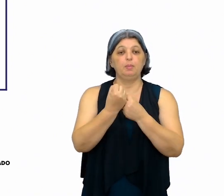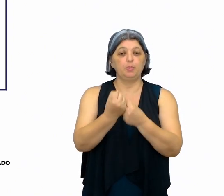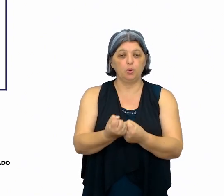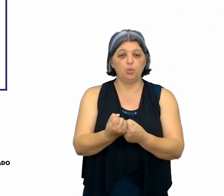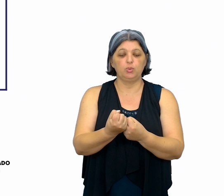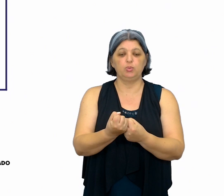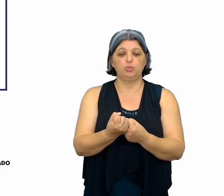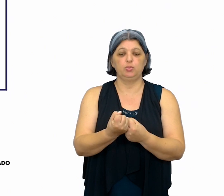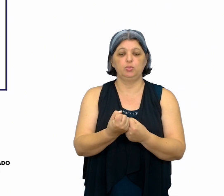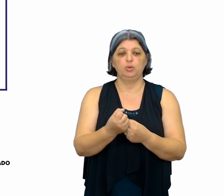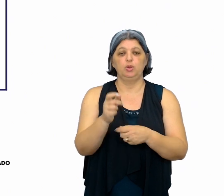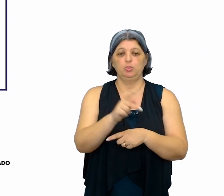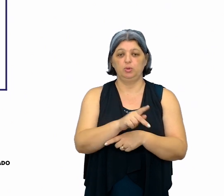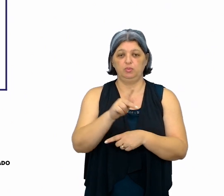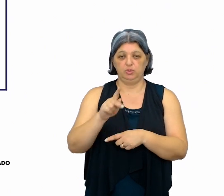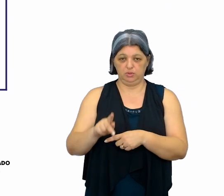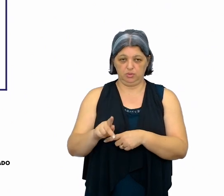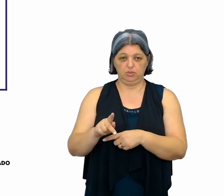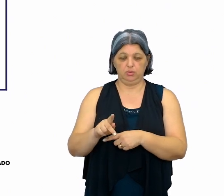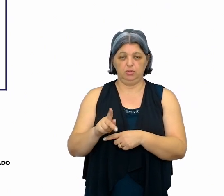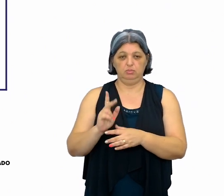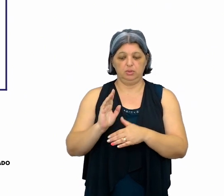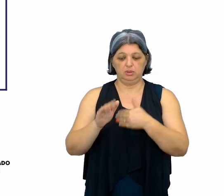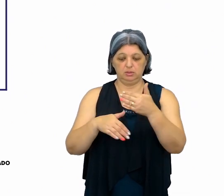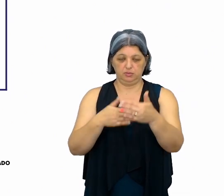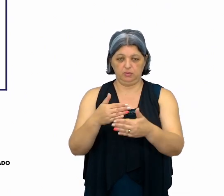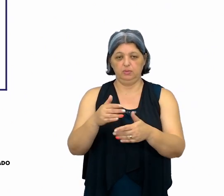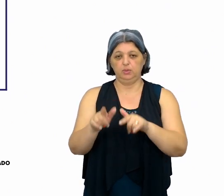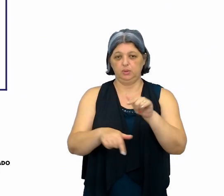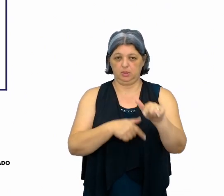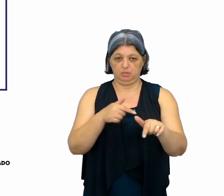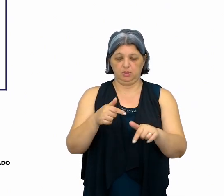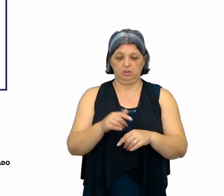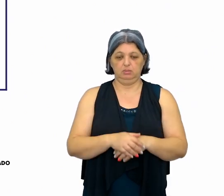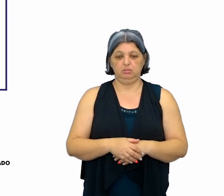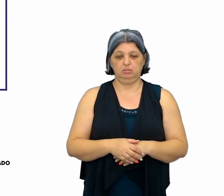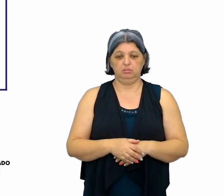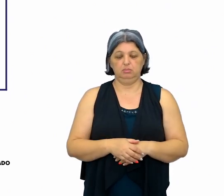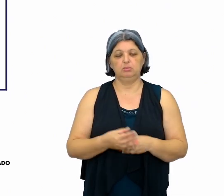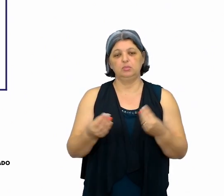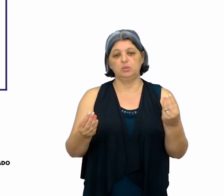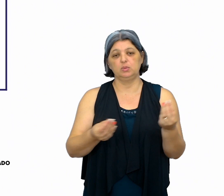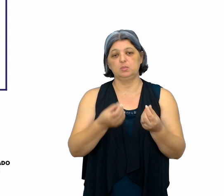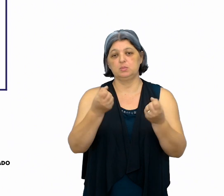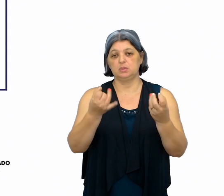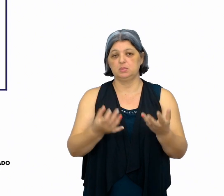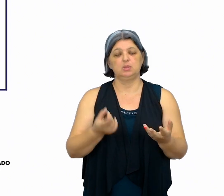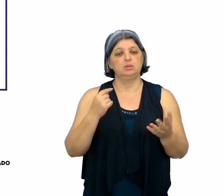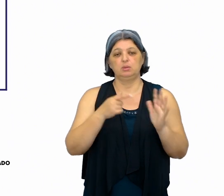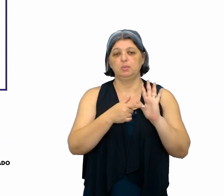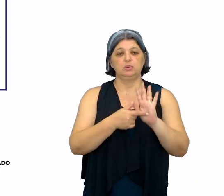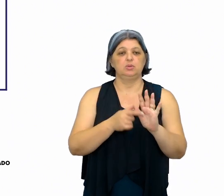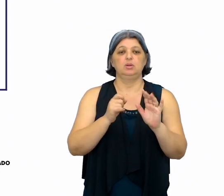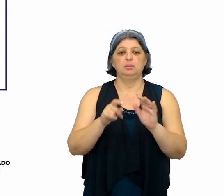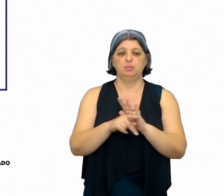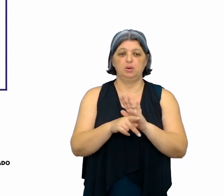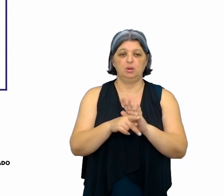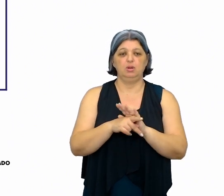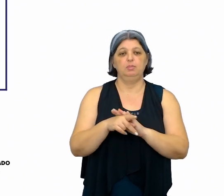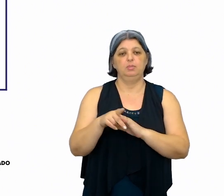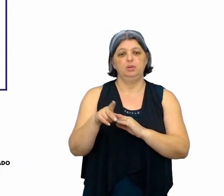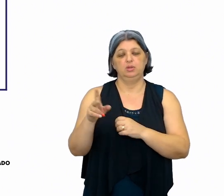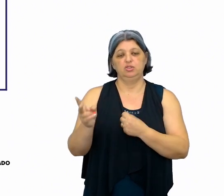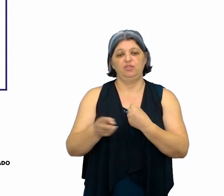para o professor, para desenvolver esse trabalho. O que eu quero efetivar aqui? Que os modos verbais, que